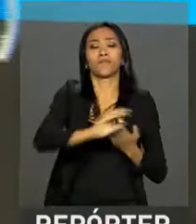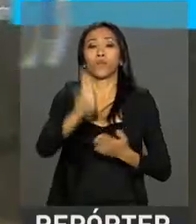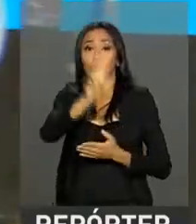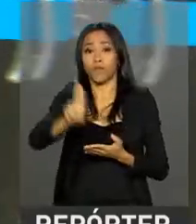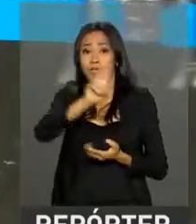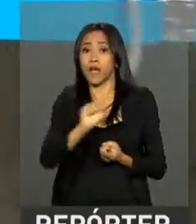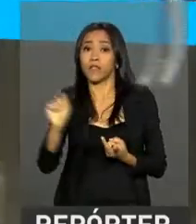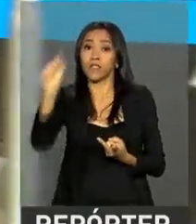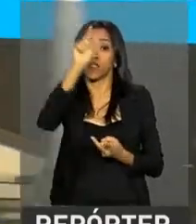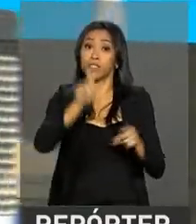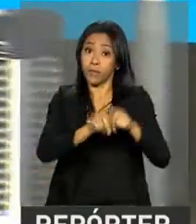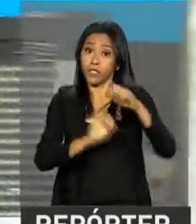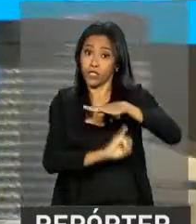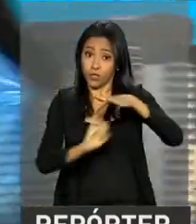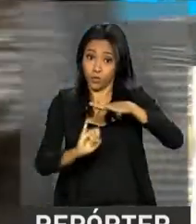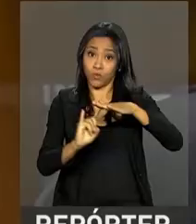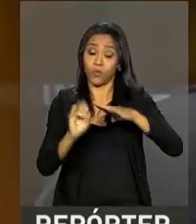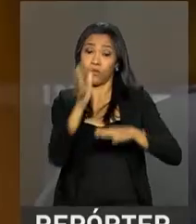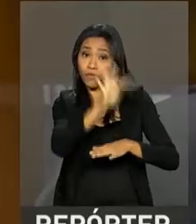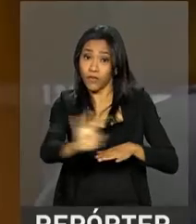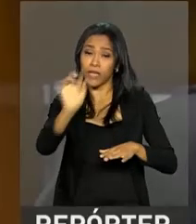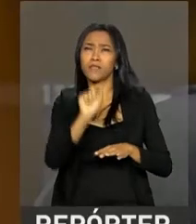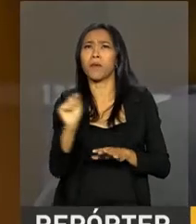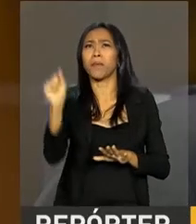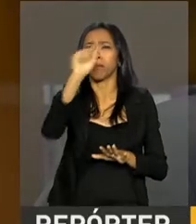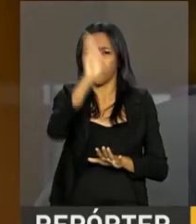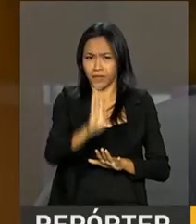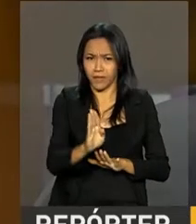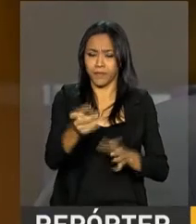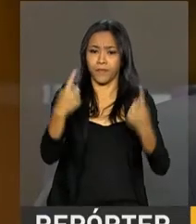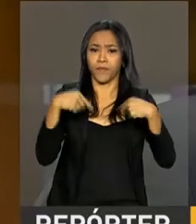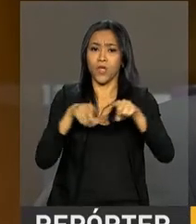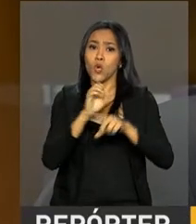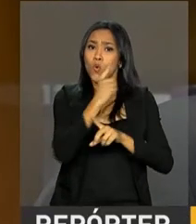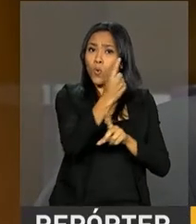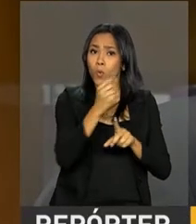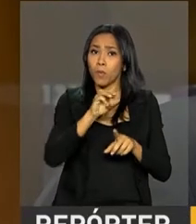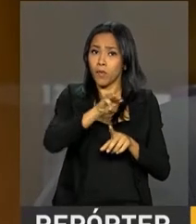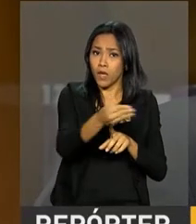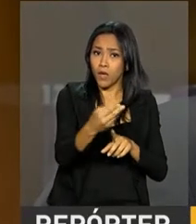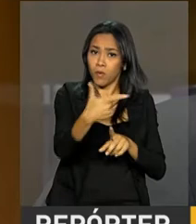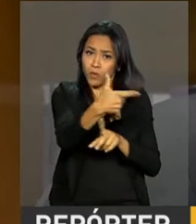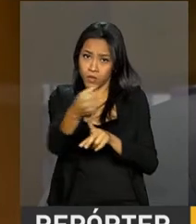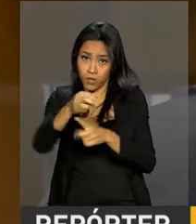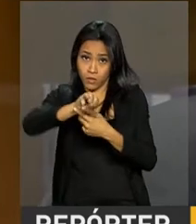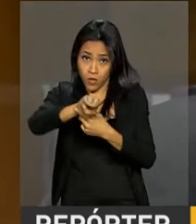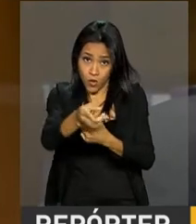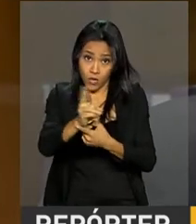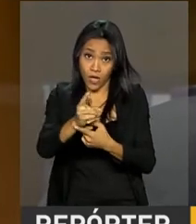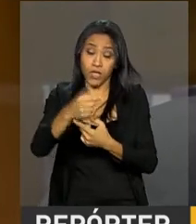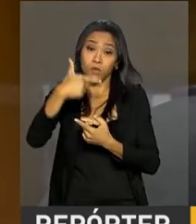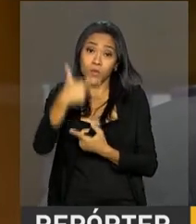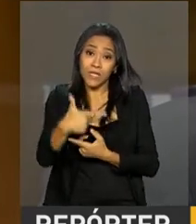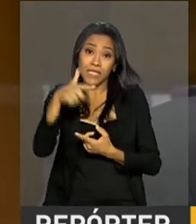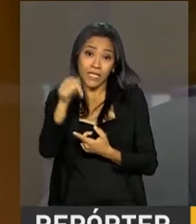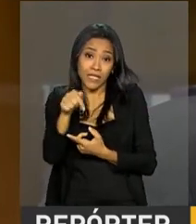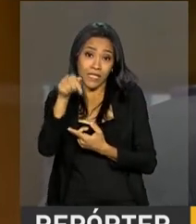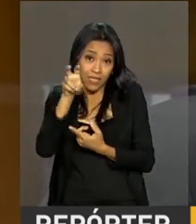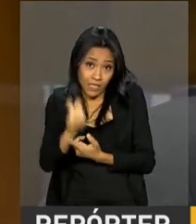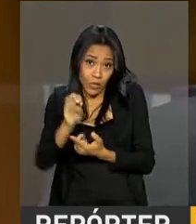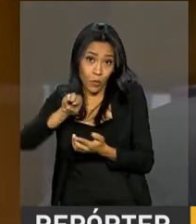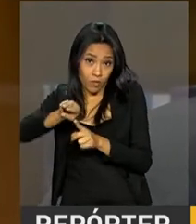institutos federais em todo o país esse 1 bilhão e 200 milhões de reais 265 milhões